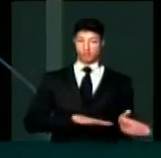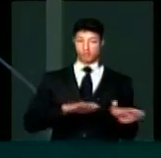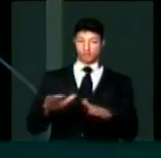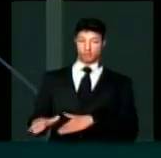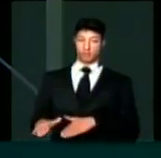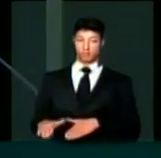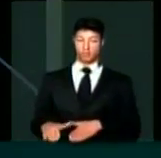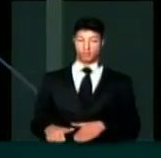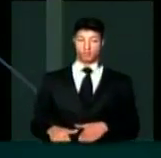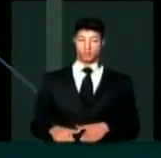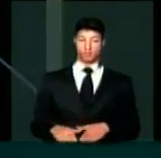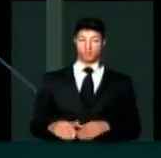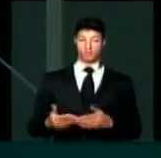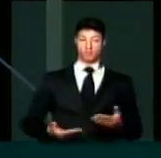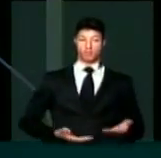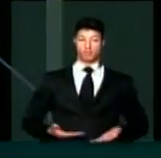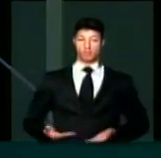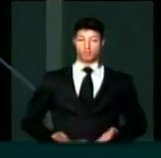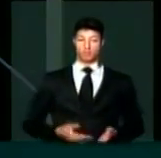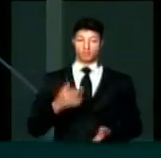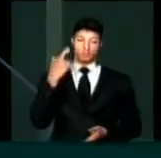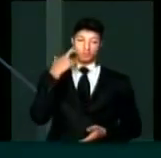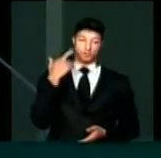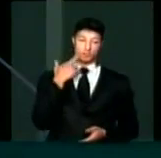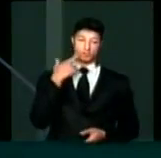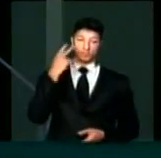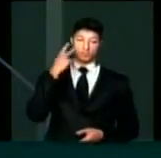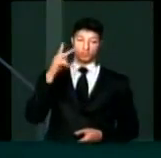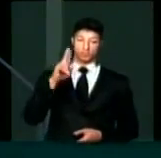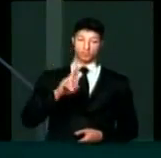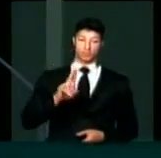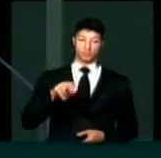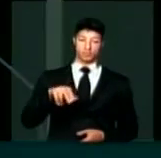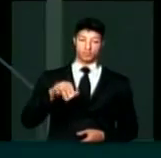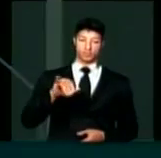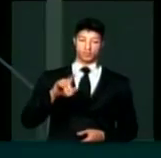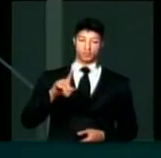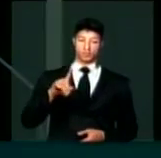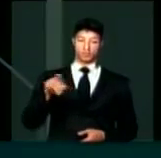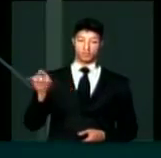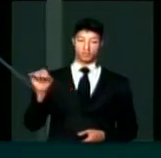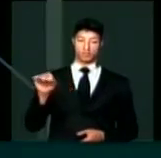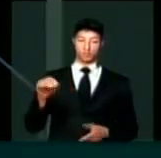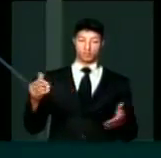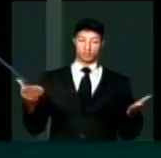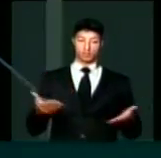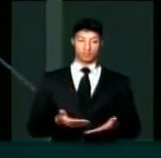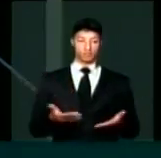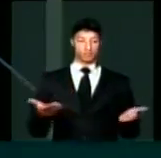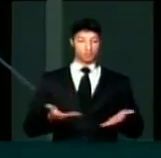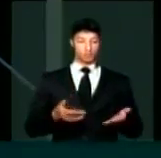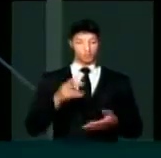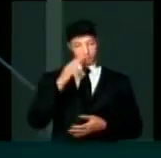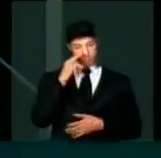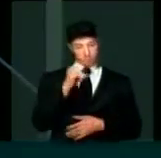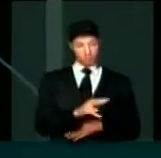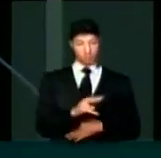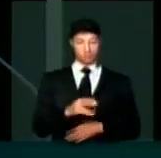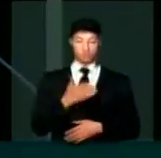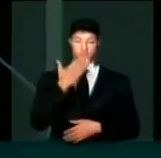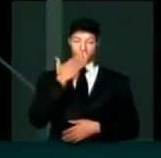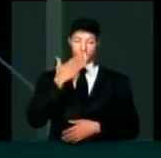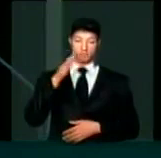transposição dos servidores de Rondônia para os quadros da União. Agora, hoje vejo já